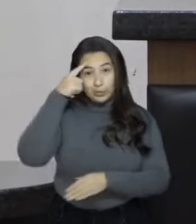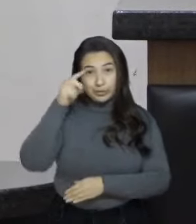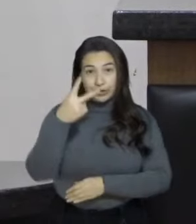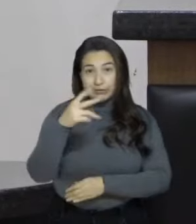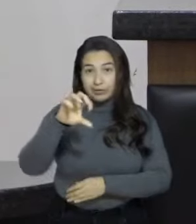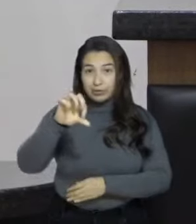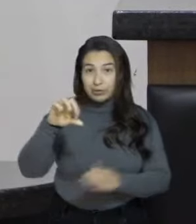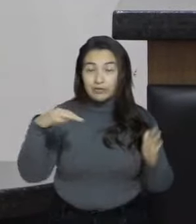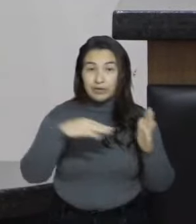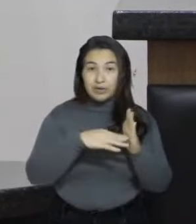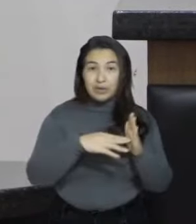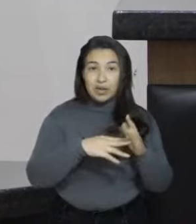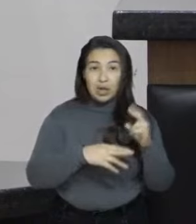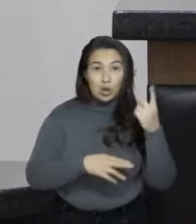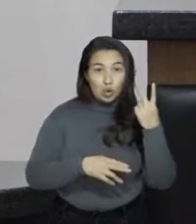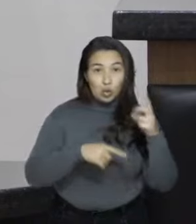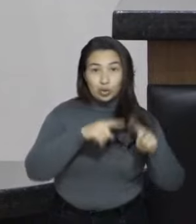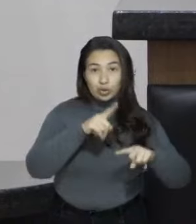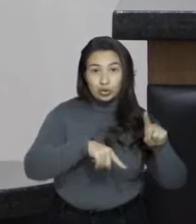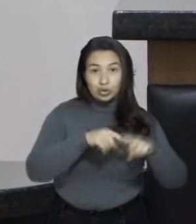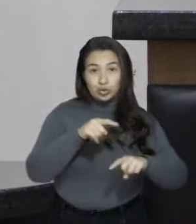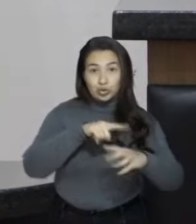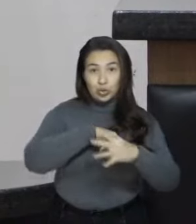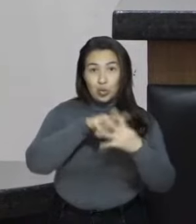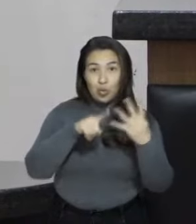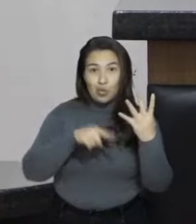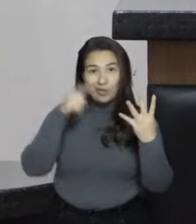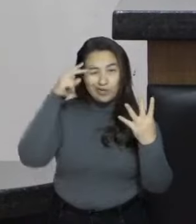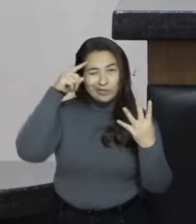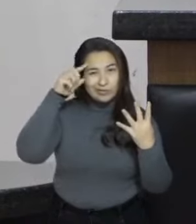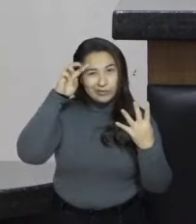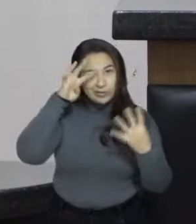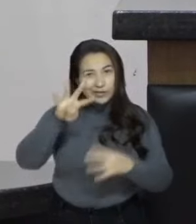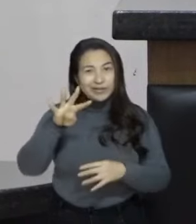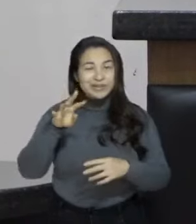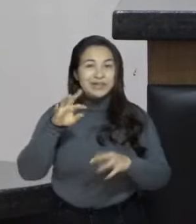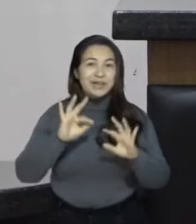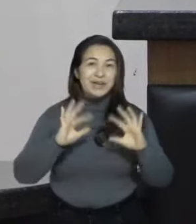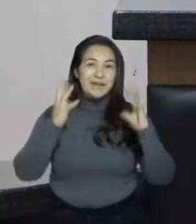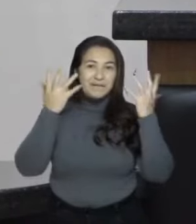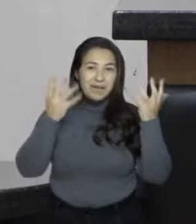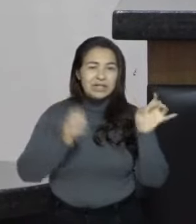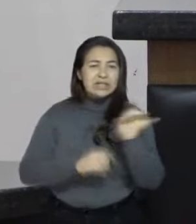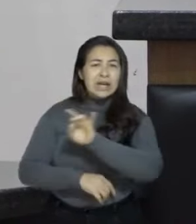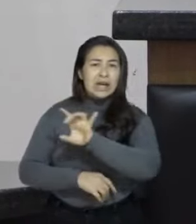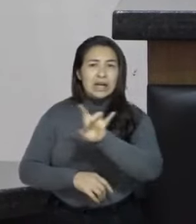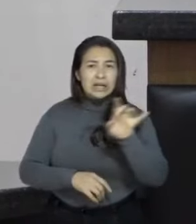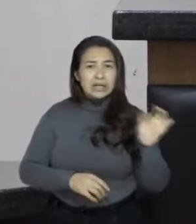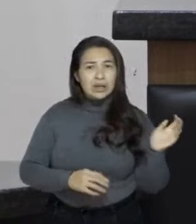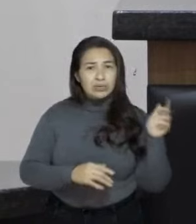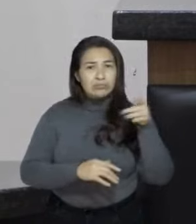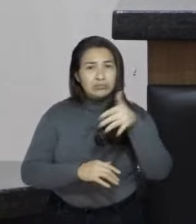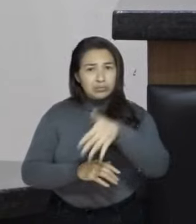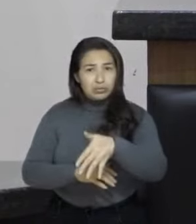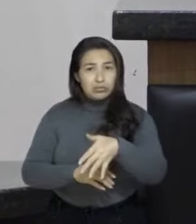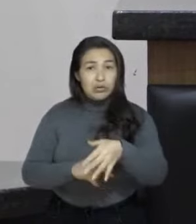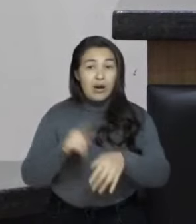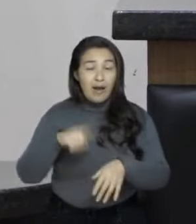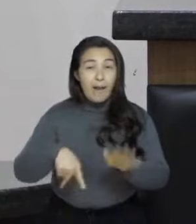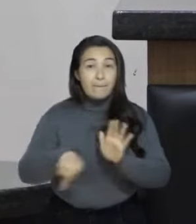ao dia 2 de julho São quatro dias de festa preparada com muito carinho para cada um que foi prestigiar ela é uma festa típica da nossa cidade